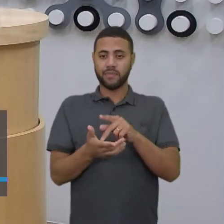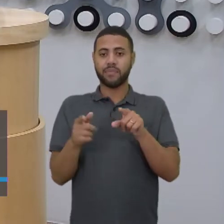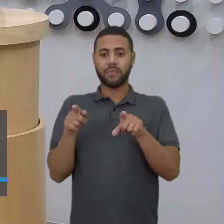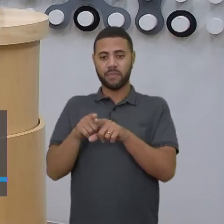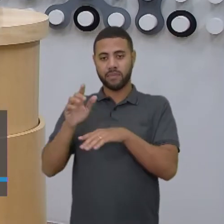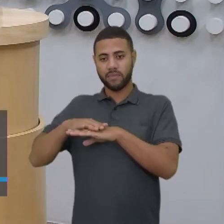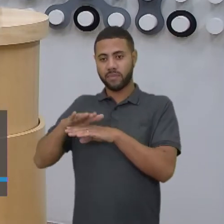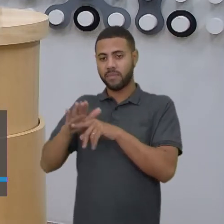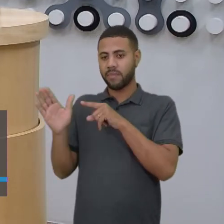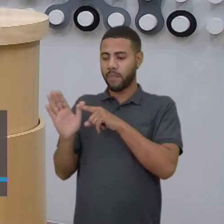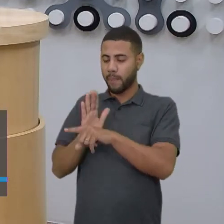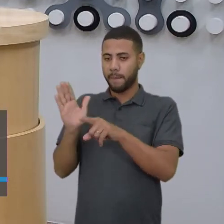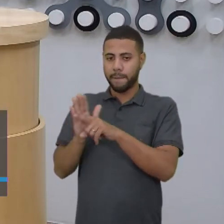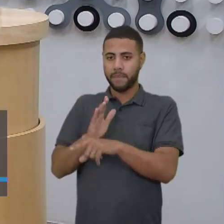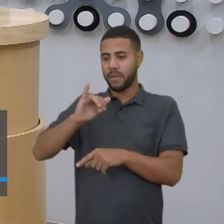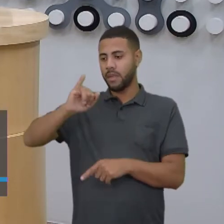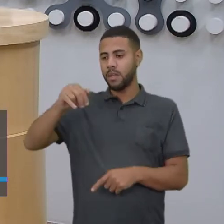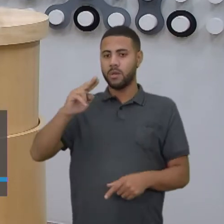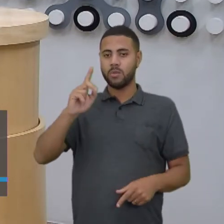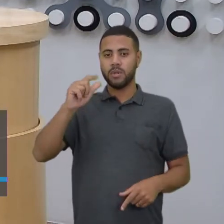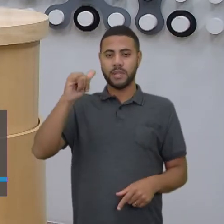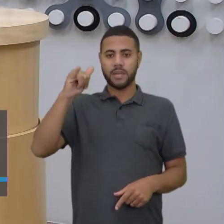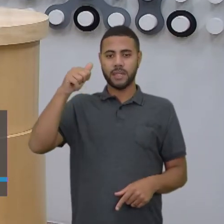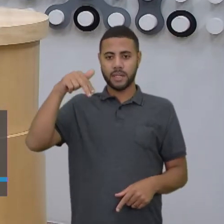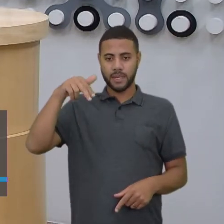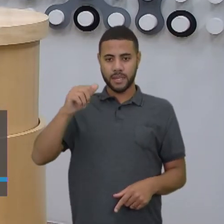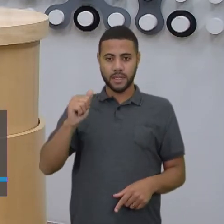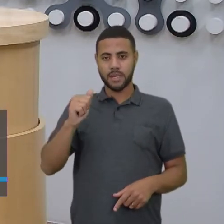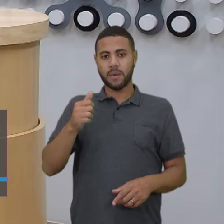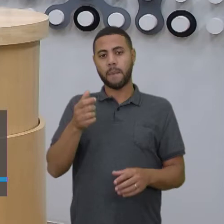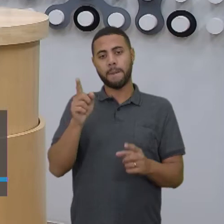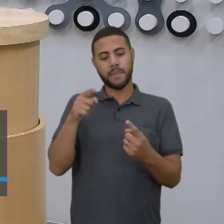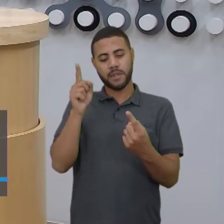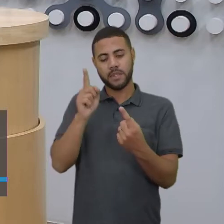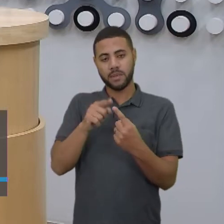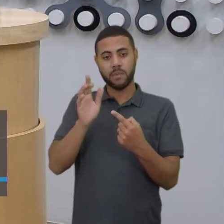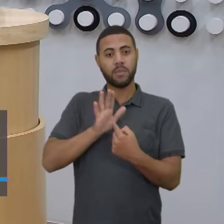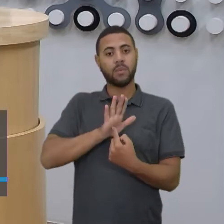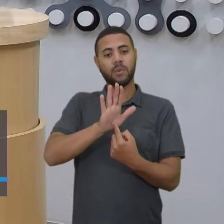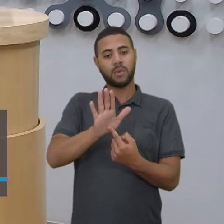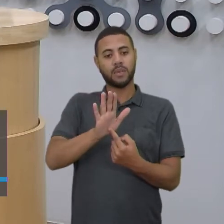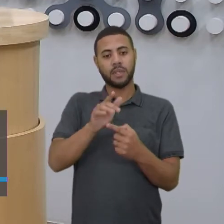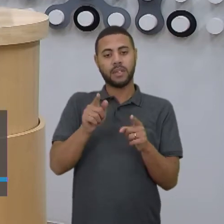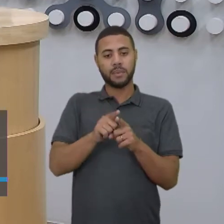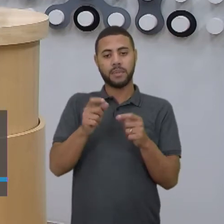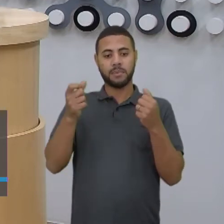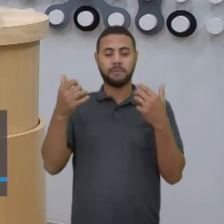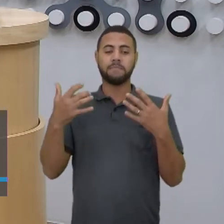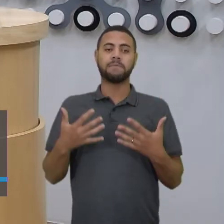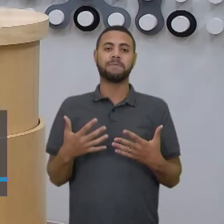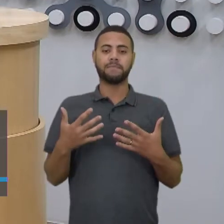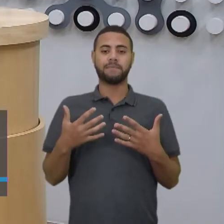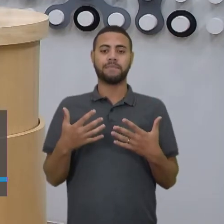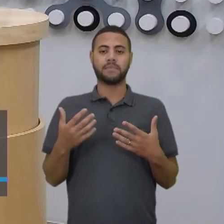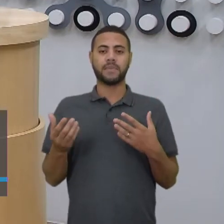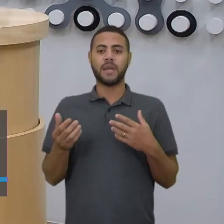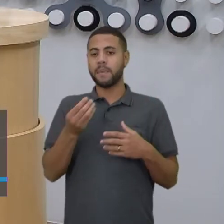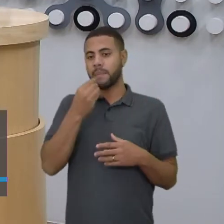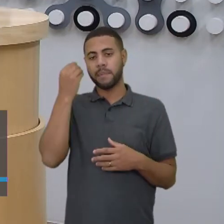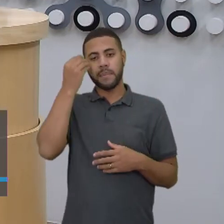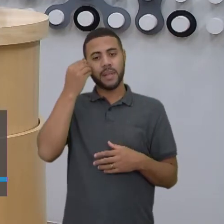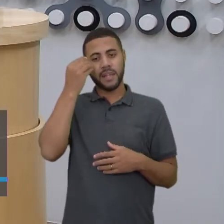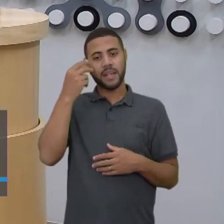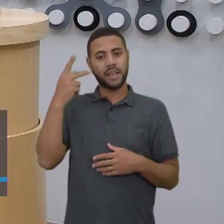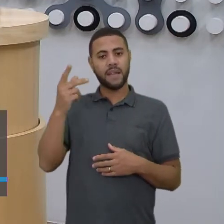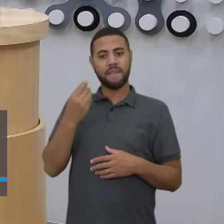sobre... Luciana Julião, que com o maior objetivo, né, de mostrar e ela falar da experiência de vida